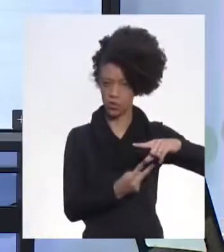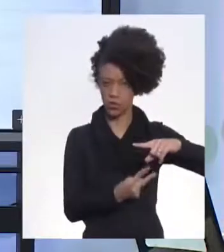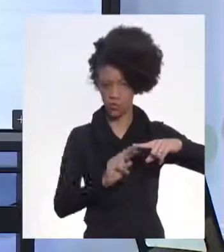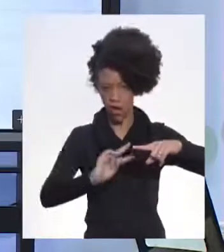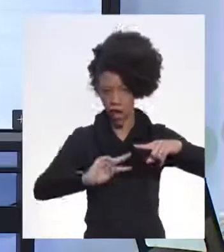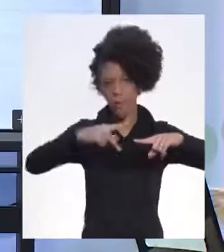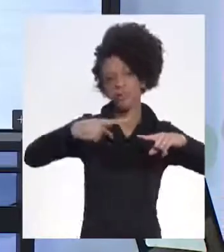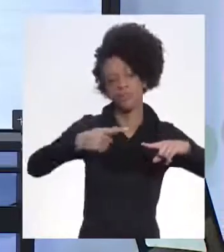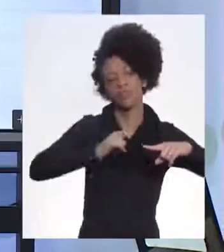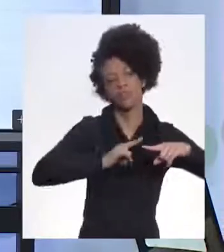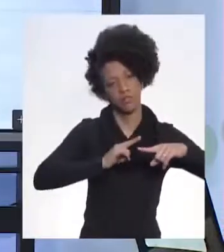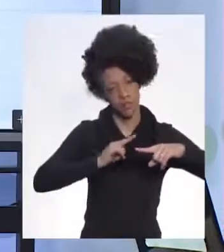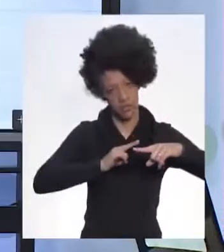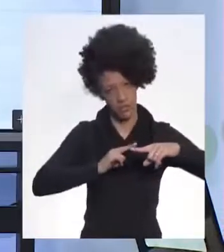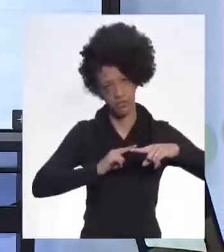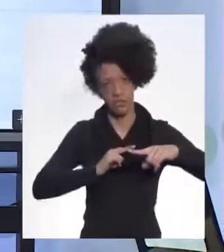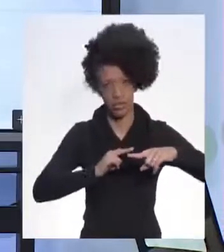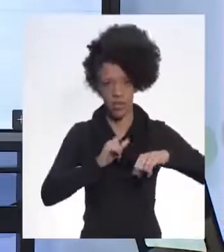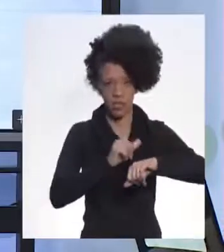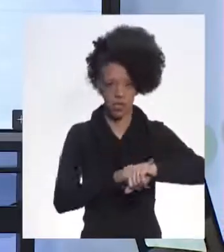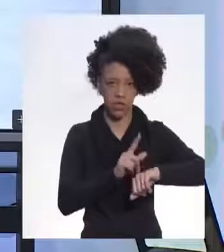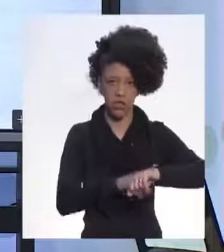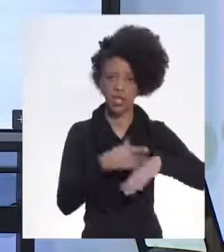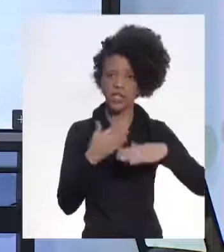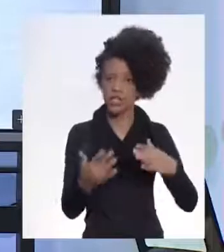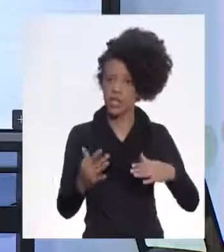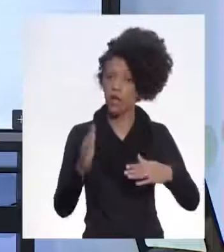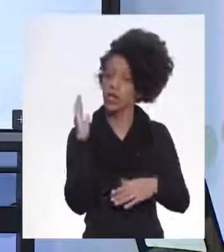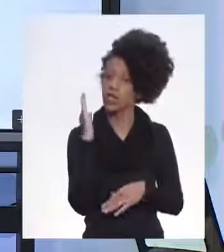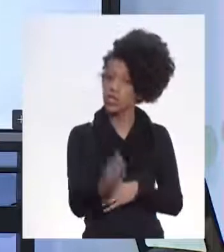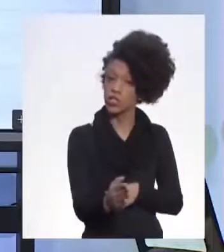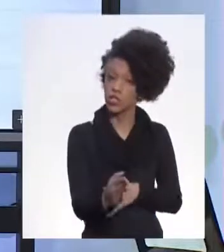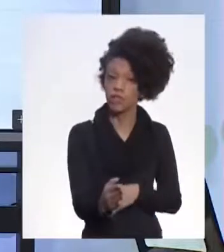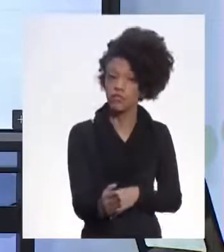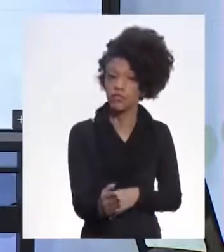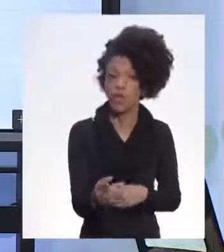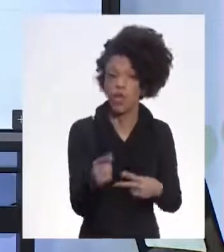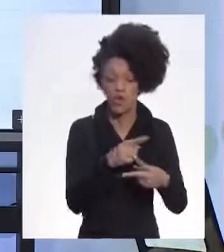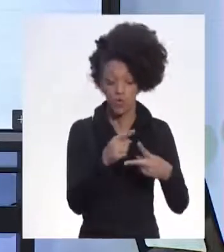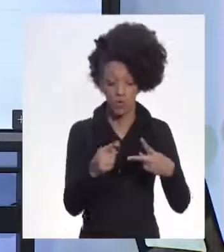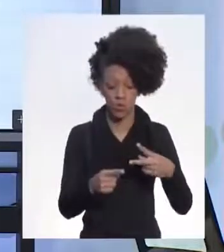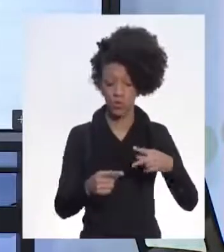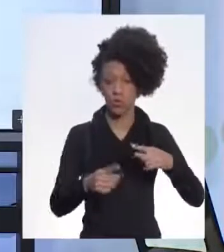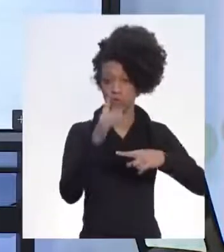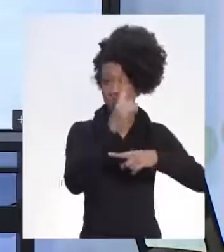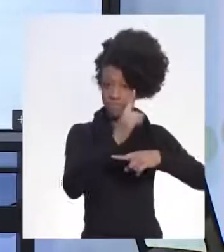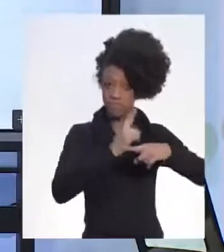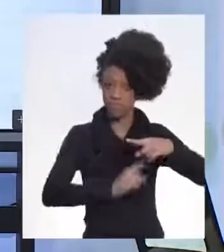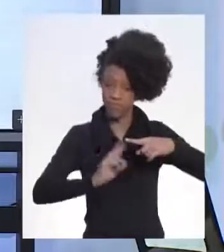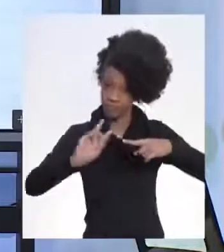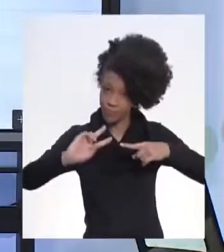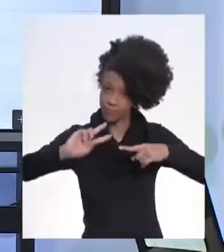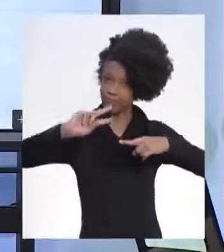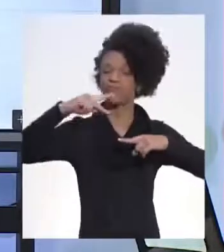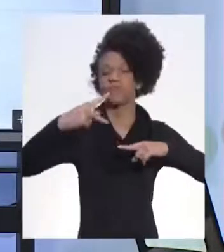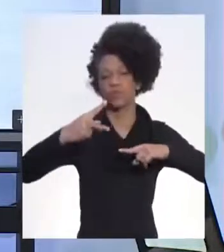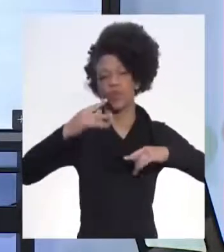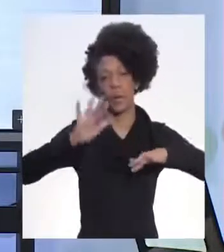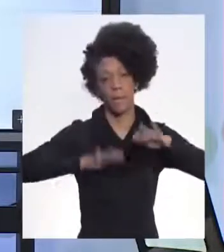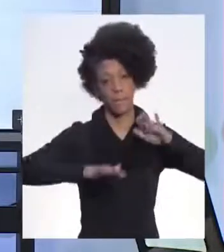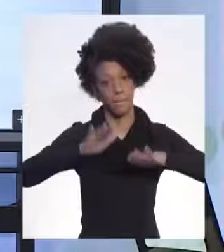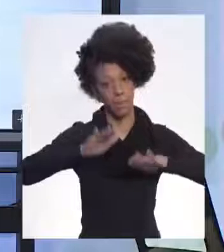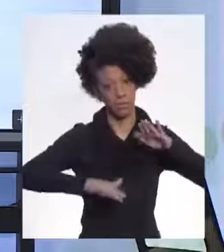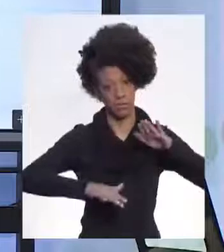caso, teve um aumento nas horas aí, então é direto. Ambas as grandezas aumentaram